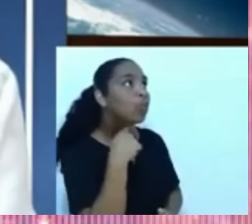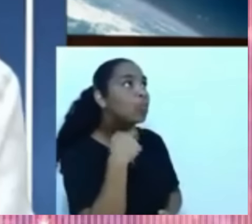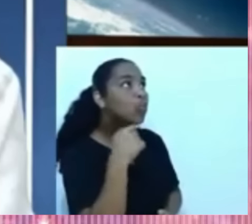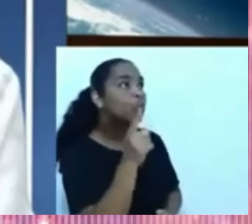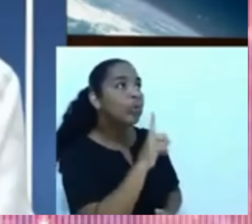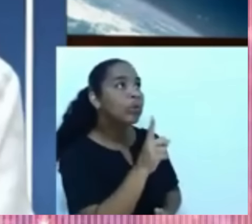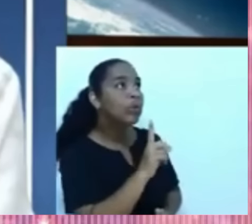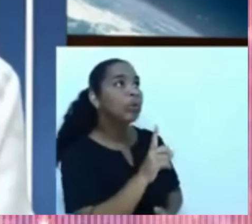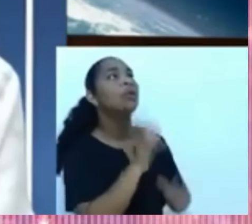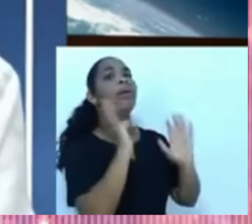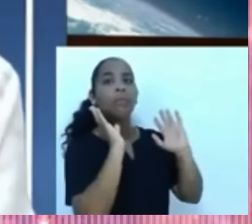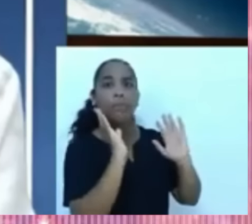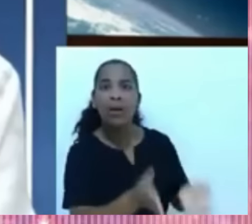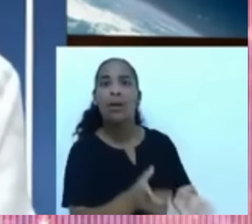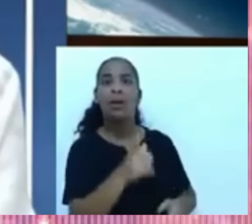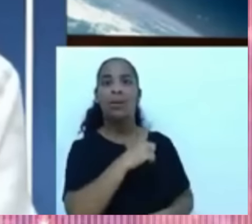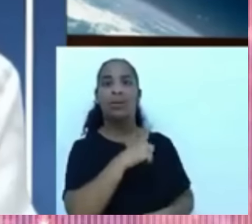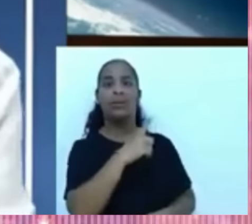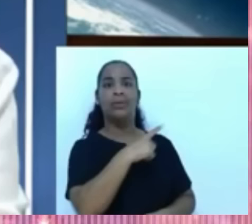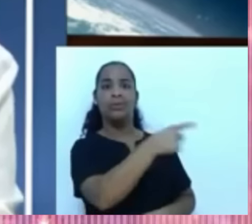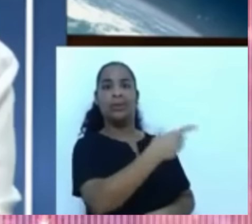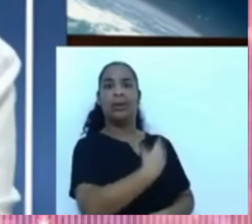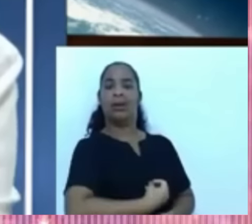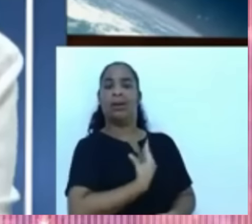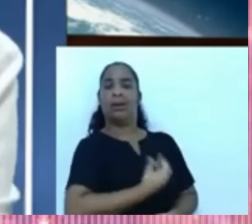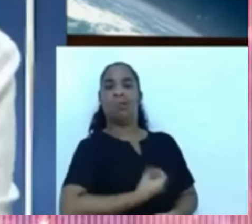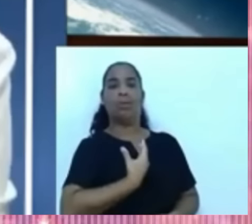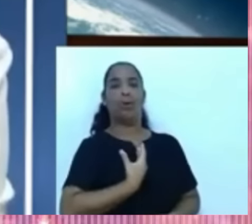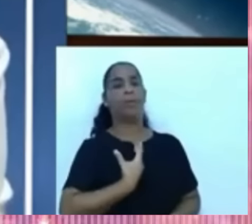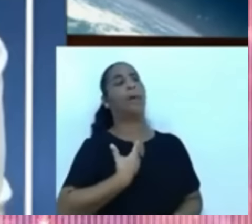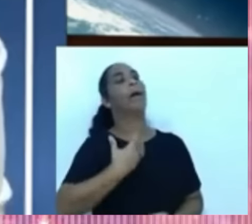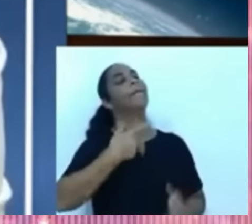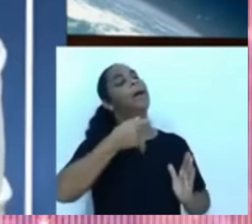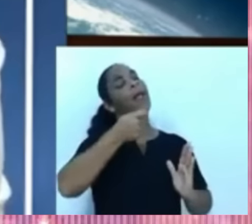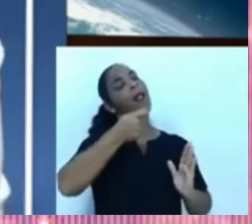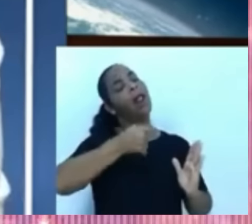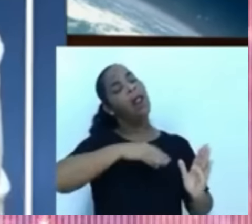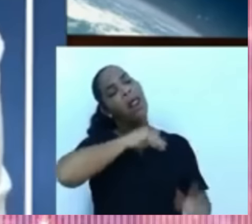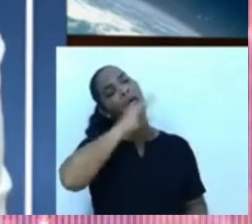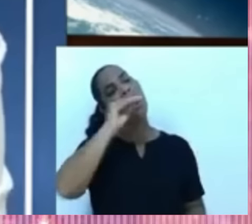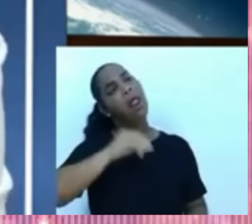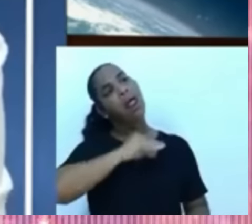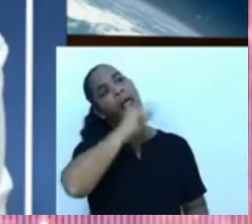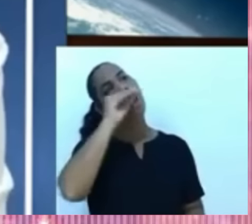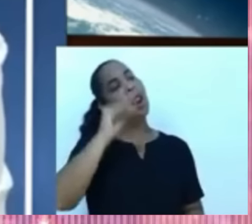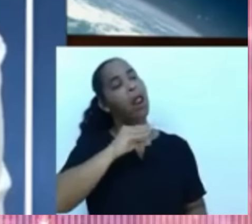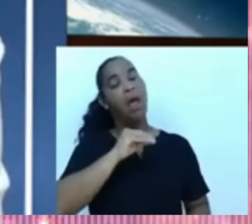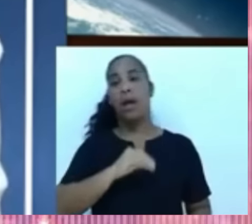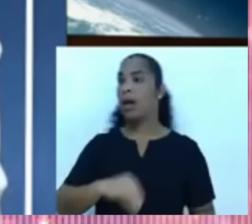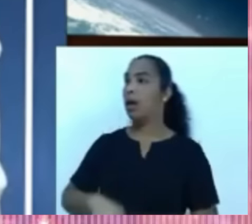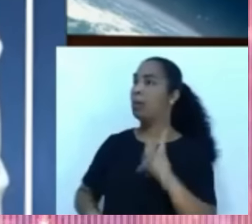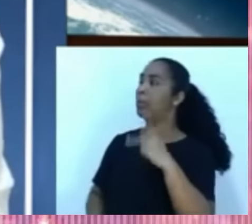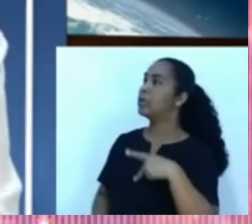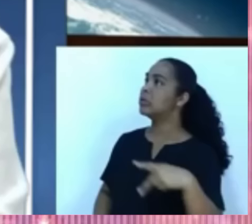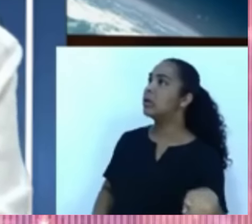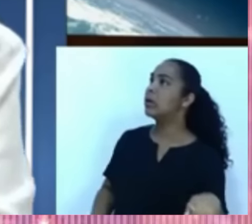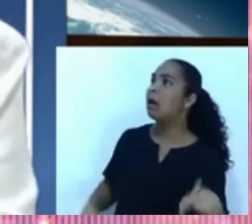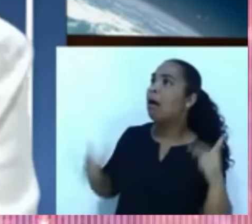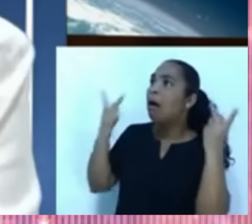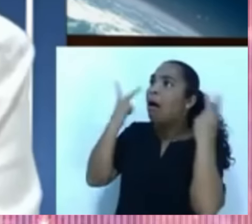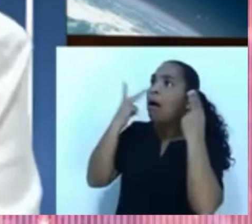tenho de memória e repetiu de memória o presidente ficou lívido